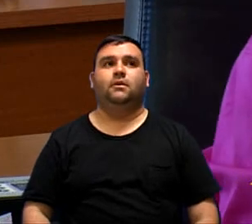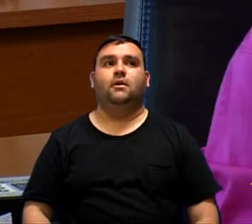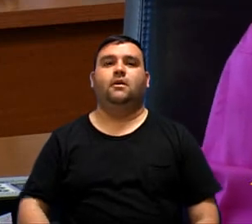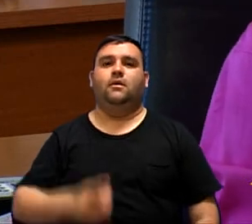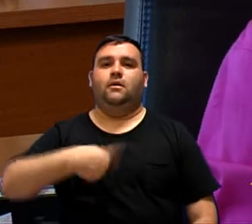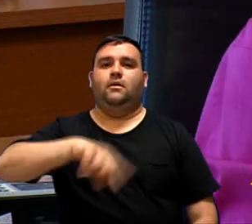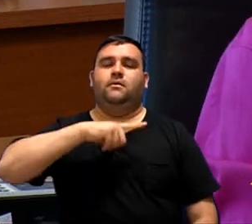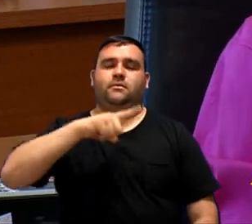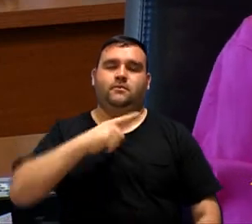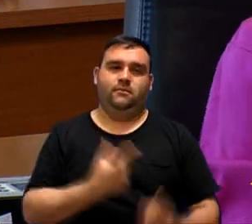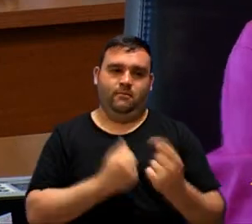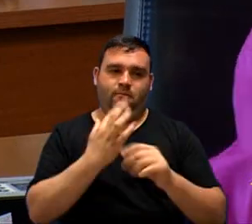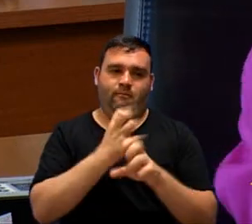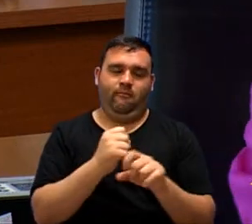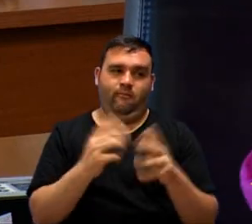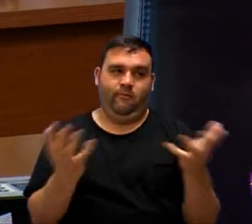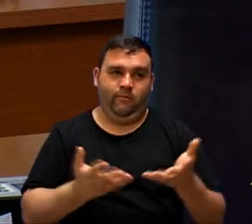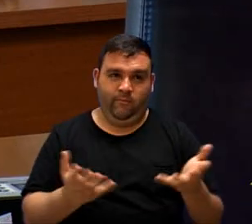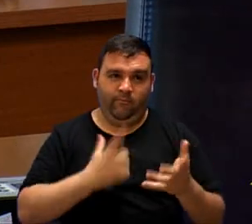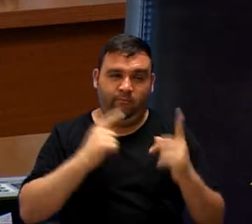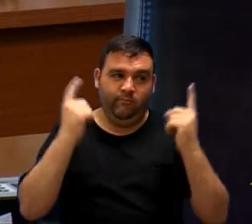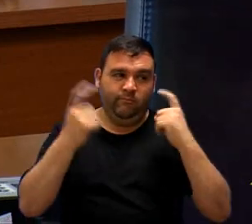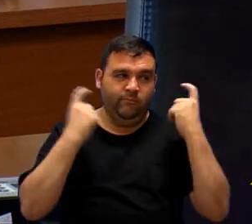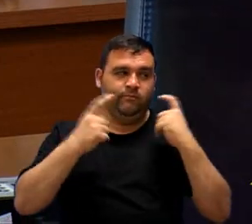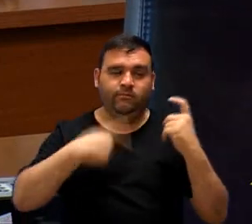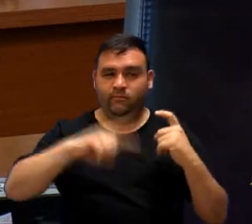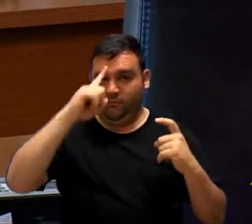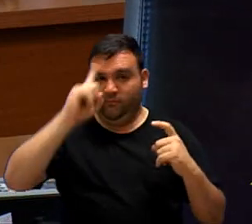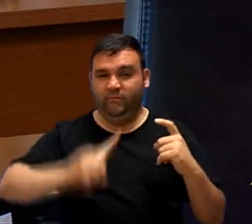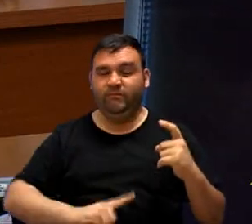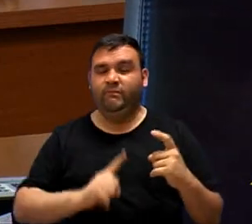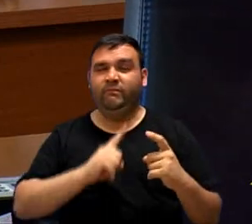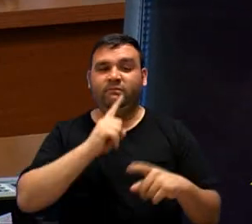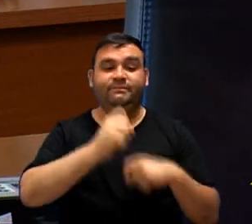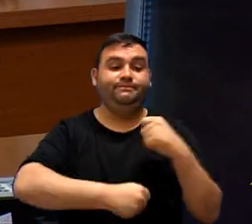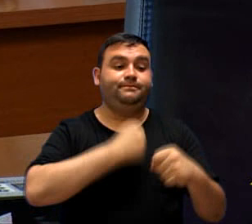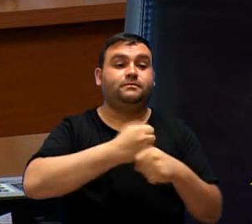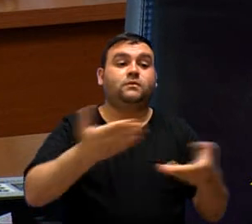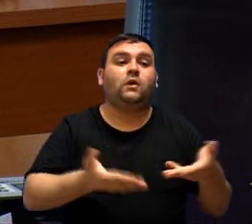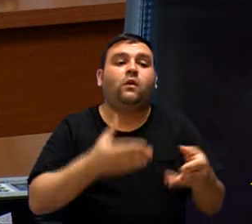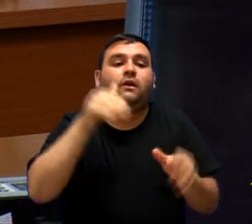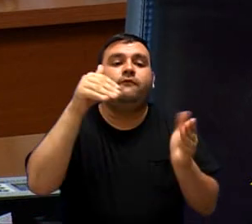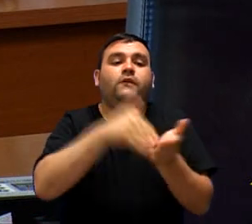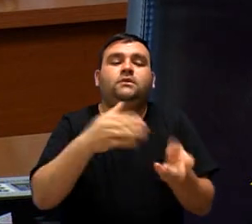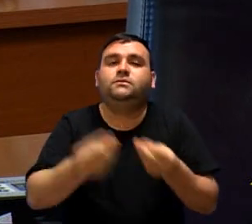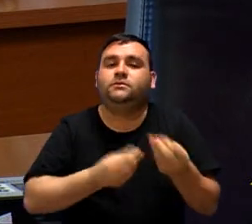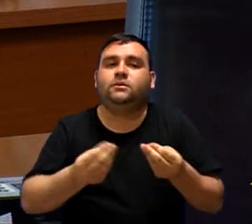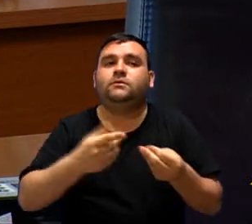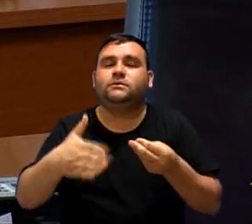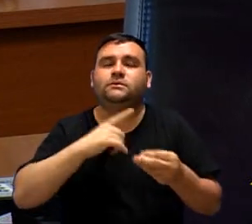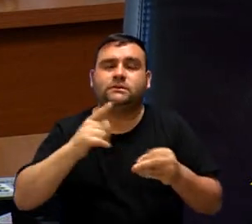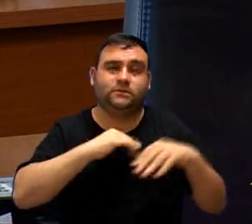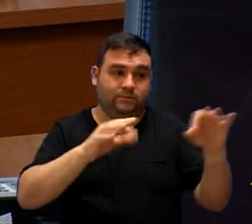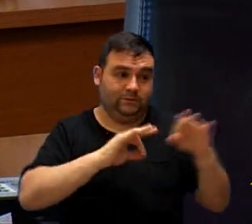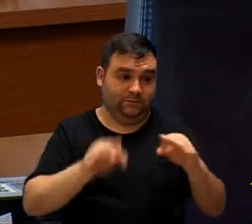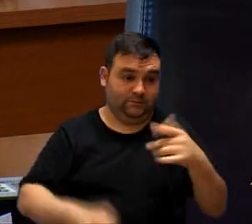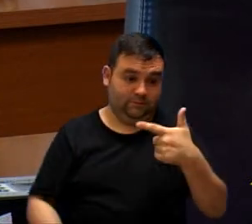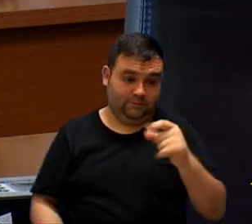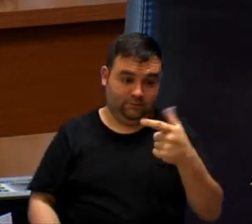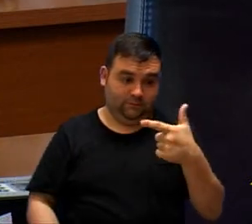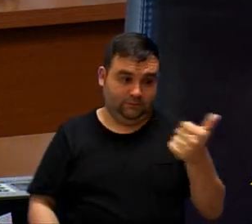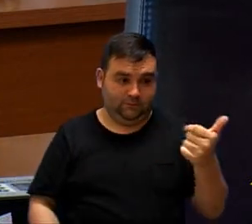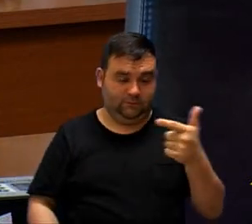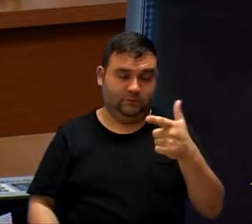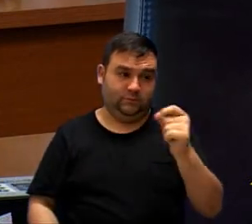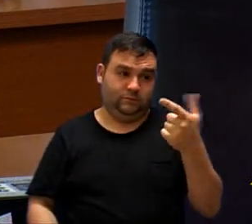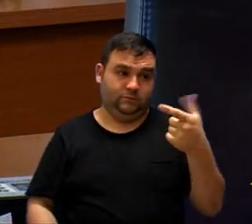nós temos um orçamento hoje extremamente preocupante, não sabemos como é que o ano termina. Eu não sei como é que o senhor faz essa previsão para 2020